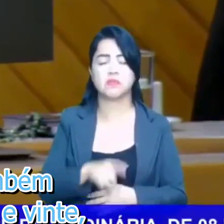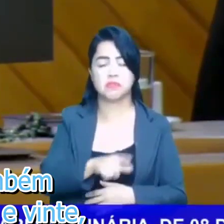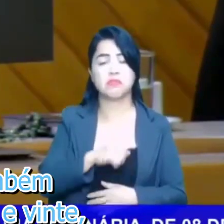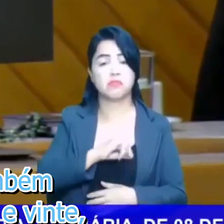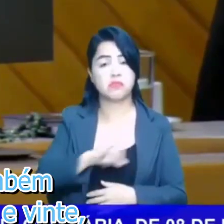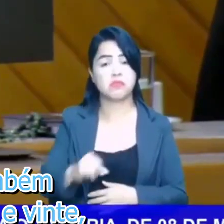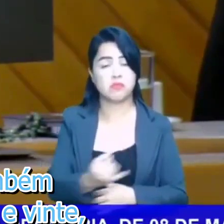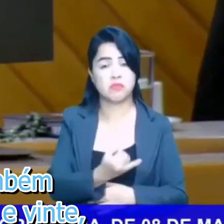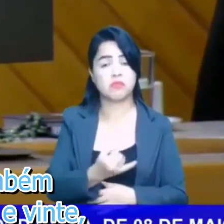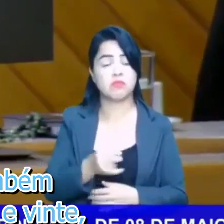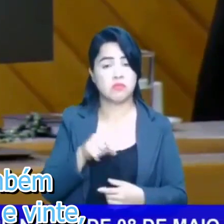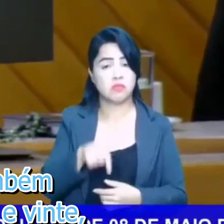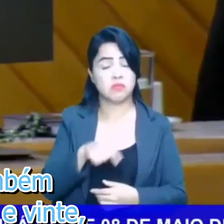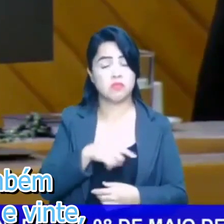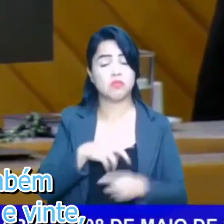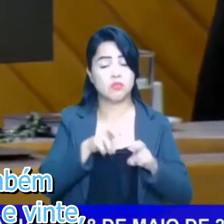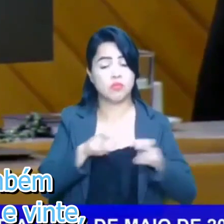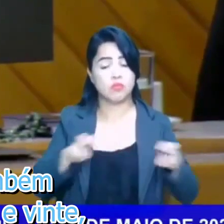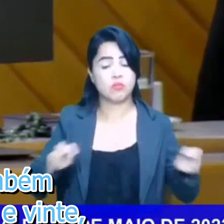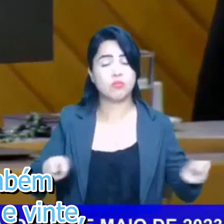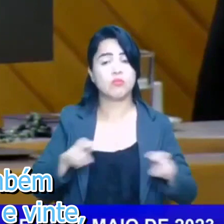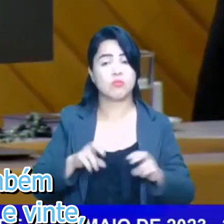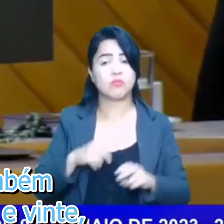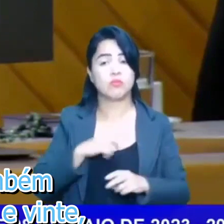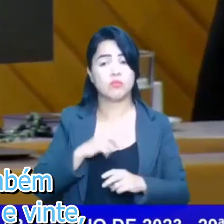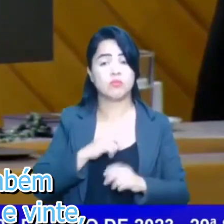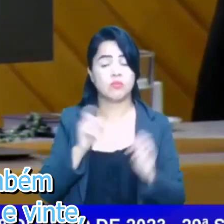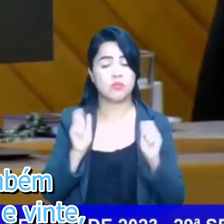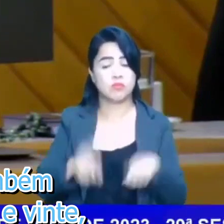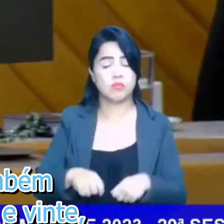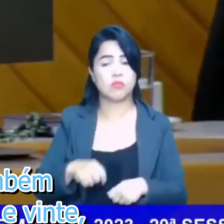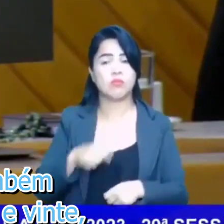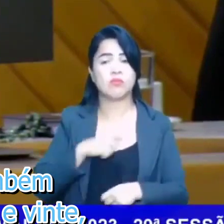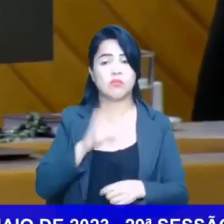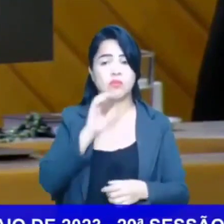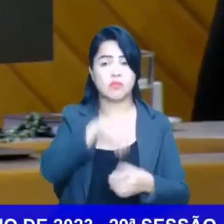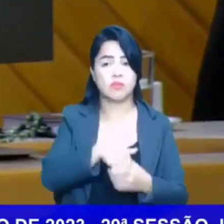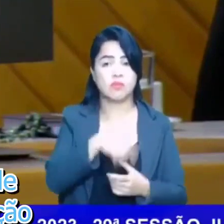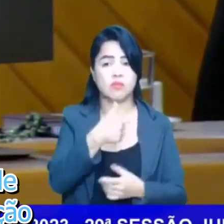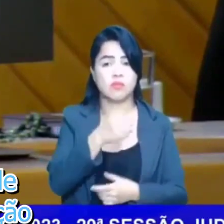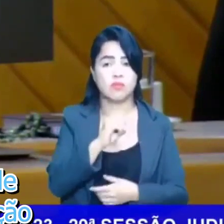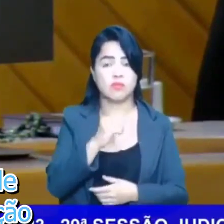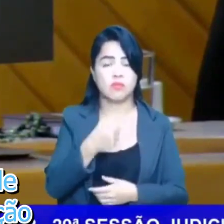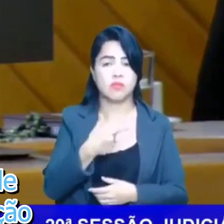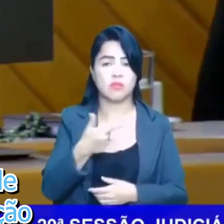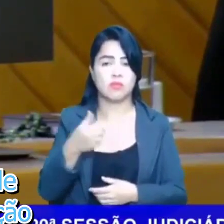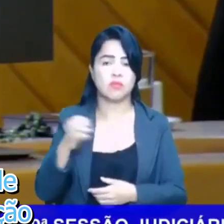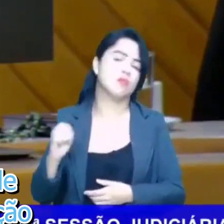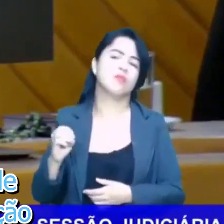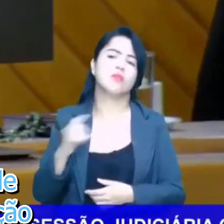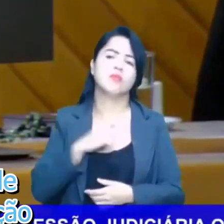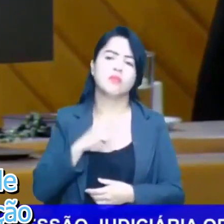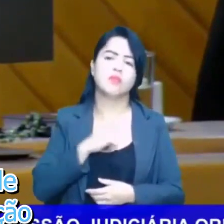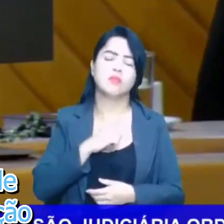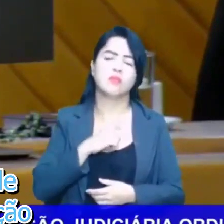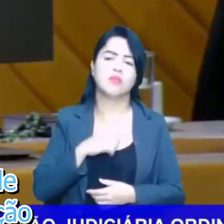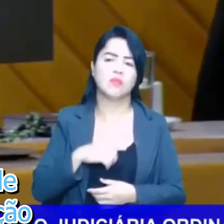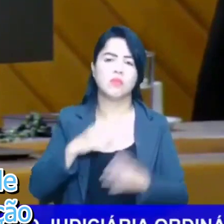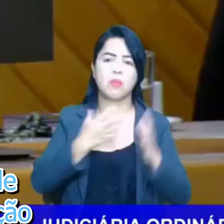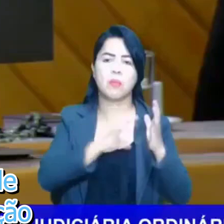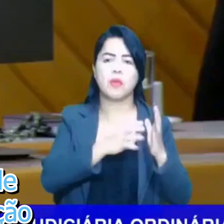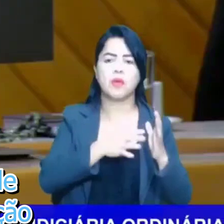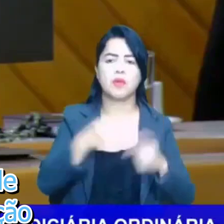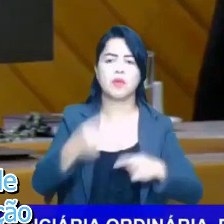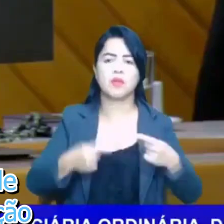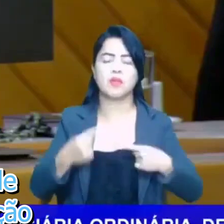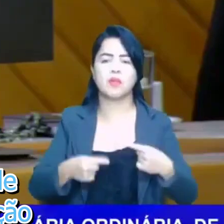oportuno, ressalto ainda que este colegiado também possui entendimento em igual norte, eleições 2020, prestação de contas, partido político, ausência de